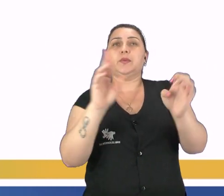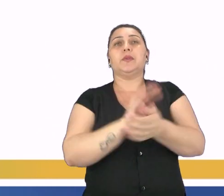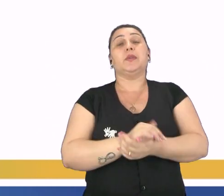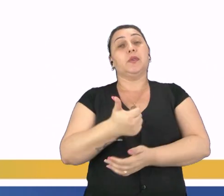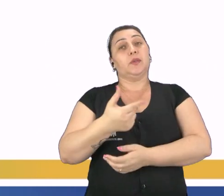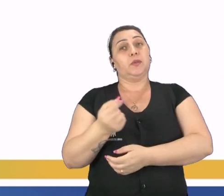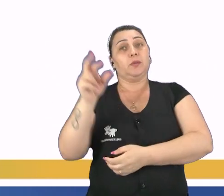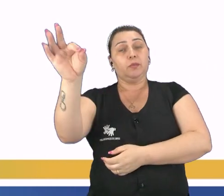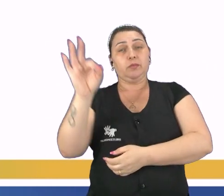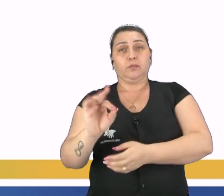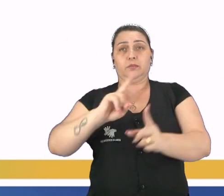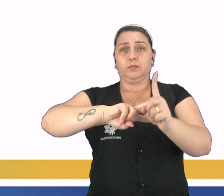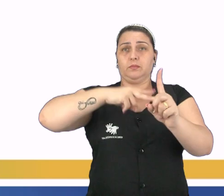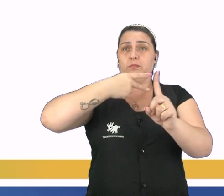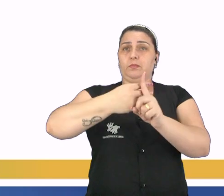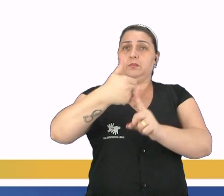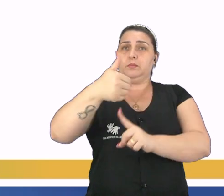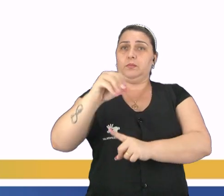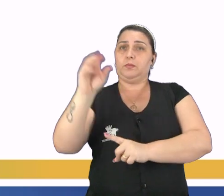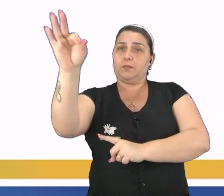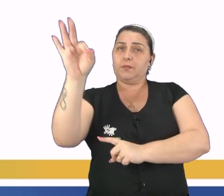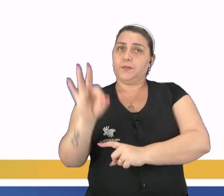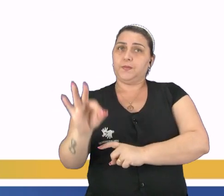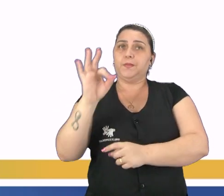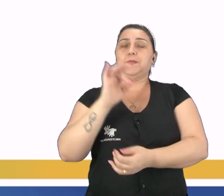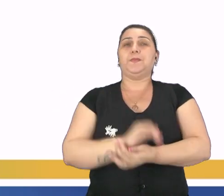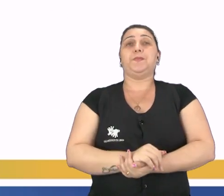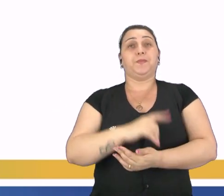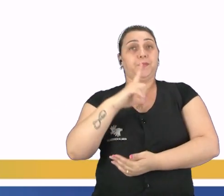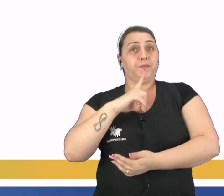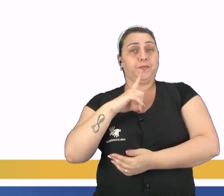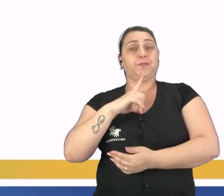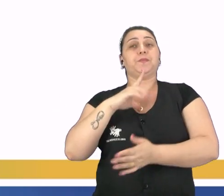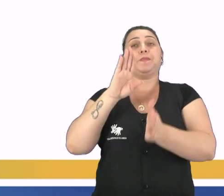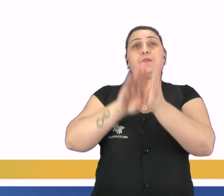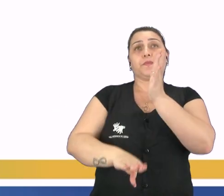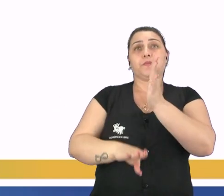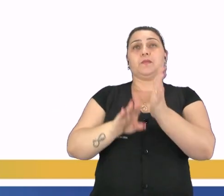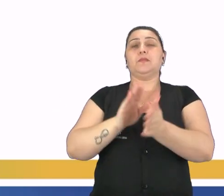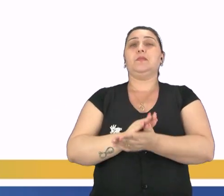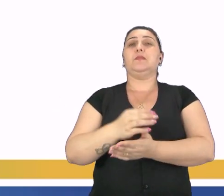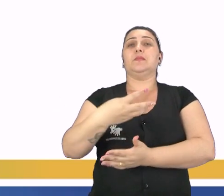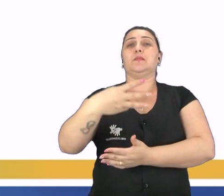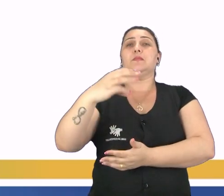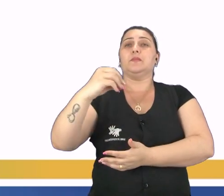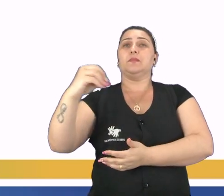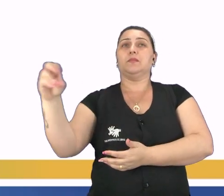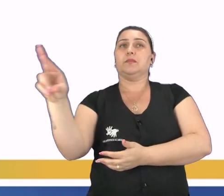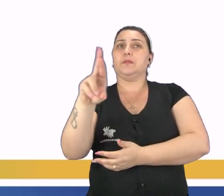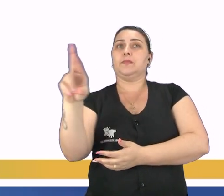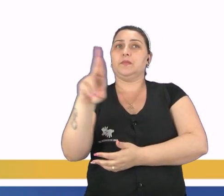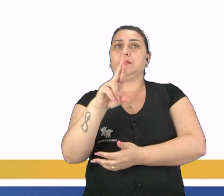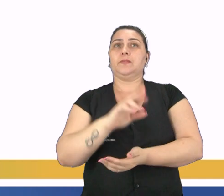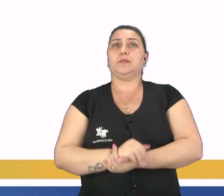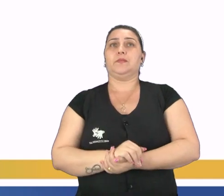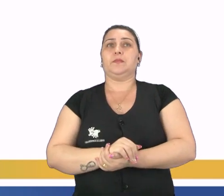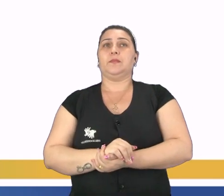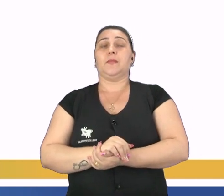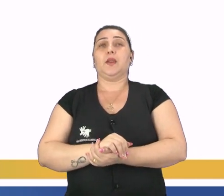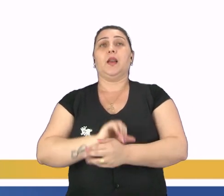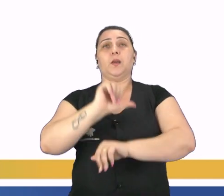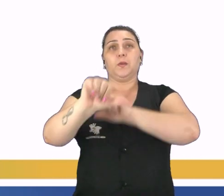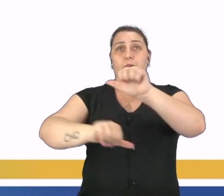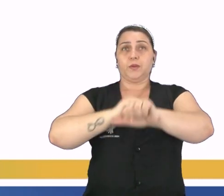Logo, 20% será o dobro de 10%. Então, ele terá um desconto de R$300. transformando